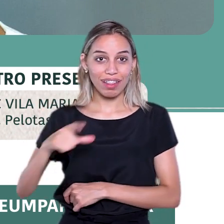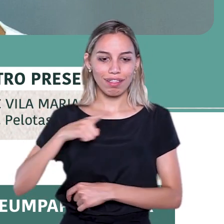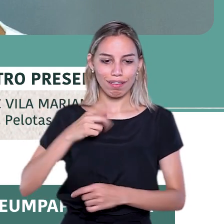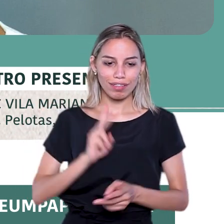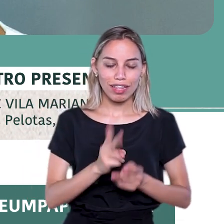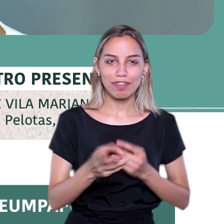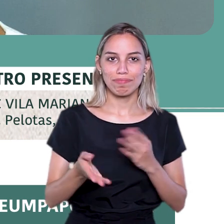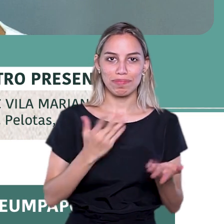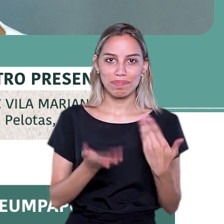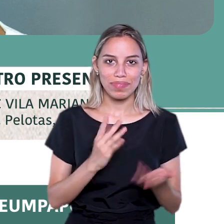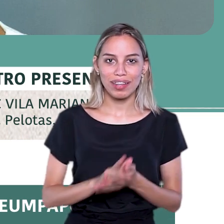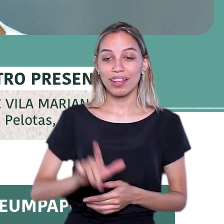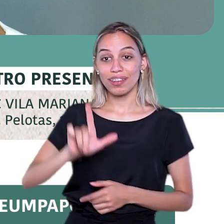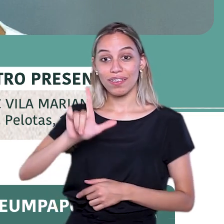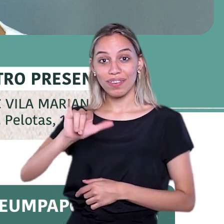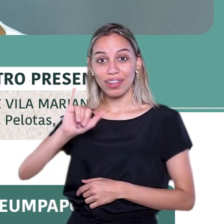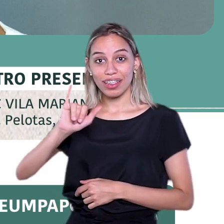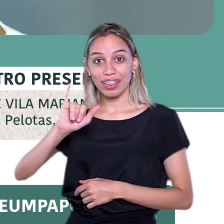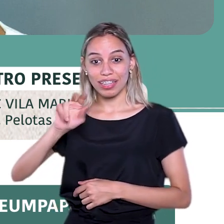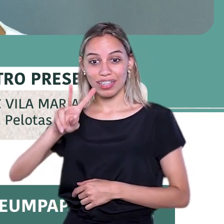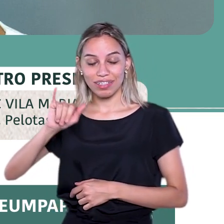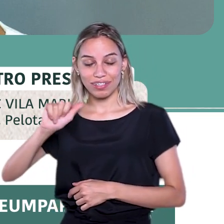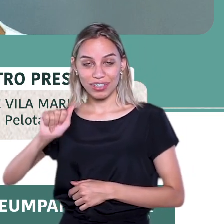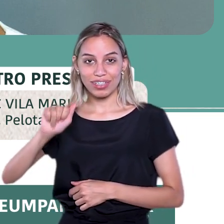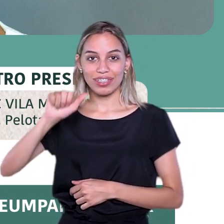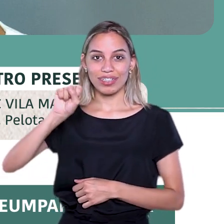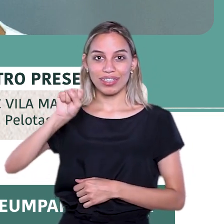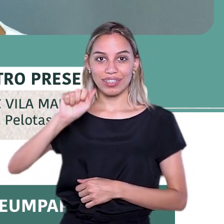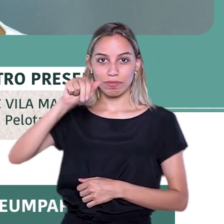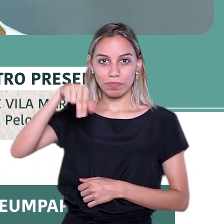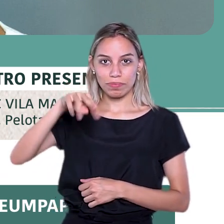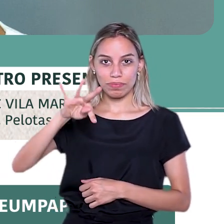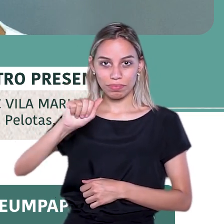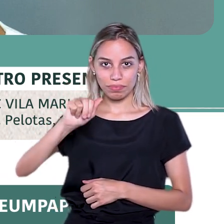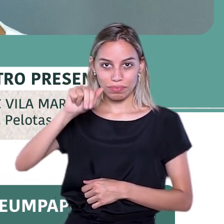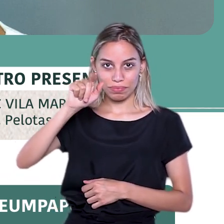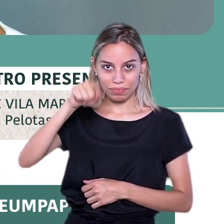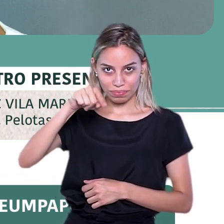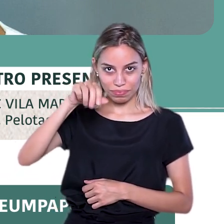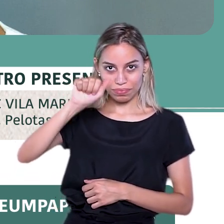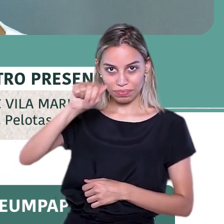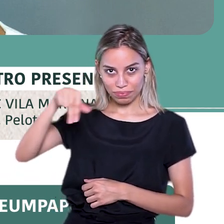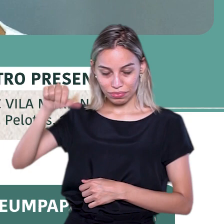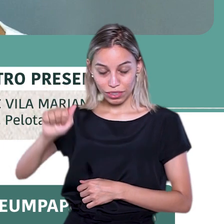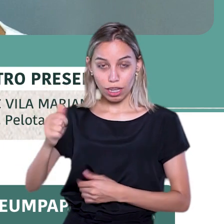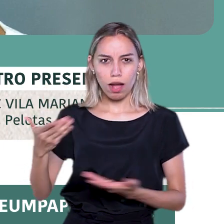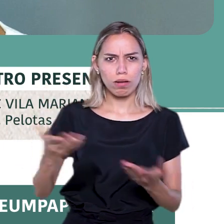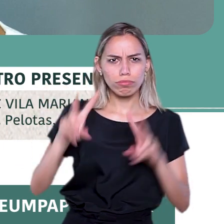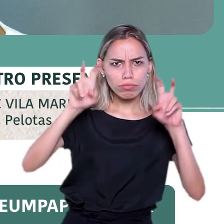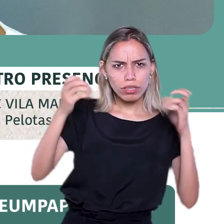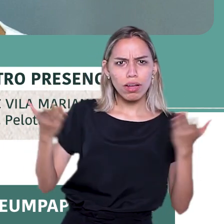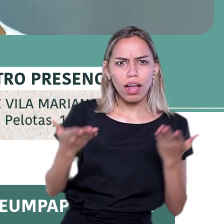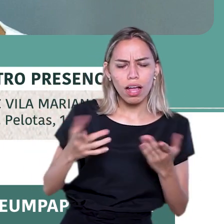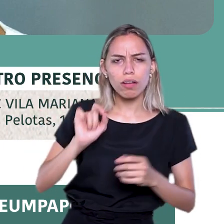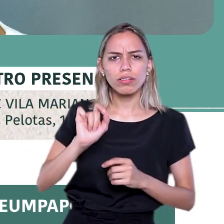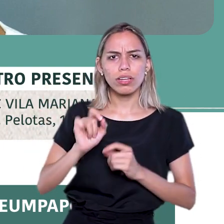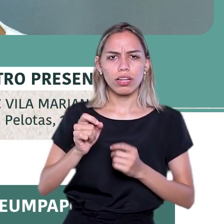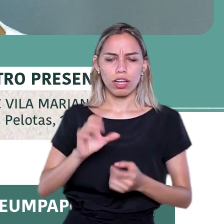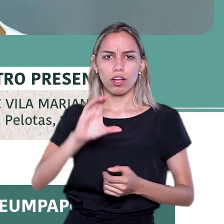Lívia Santana e mediação de Afonso Borges. A conversa de hoje tem o tema Cota não é